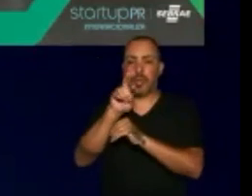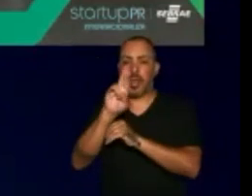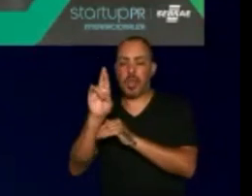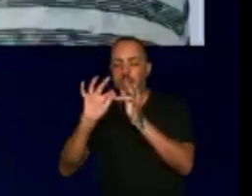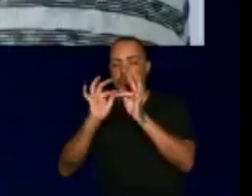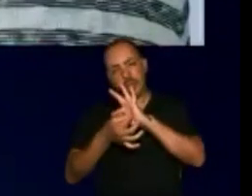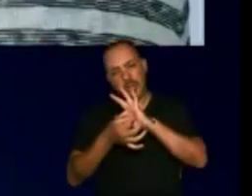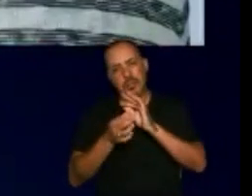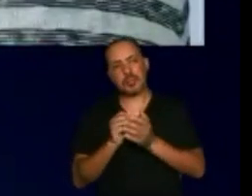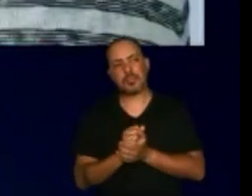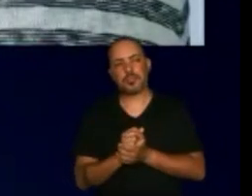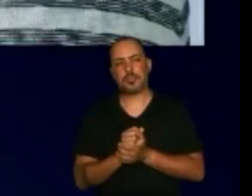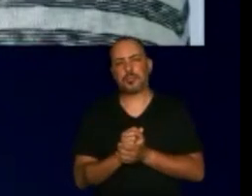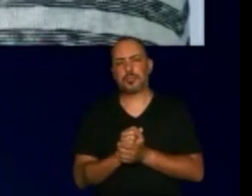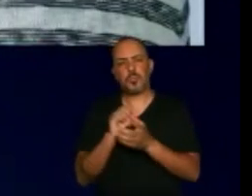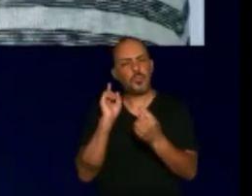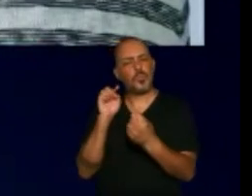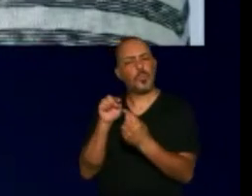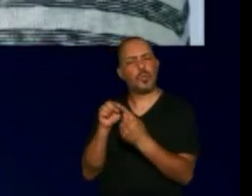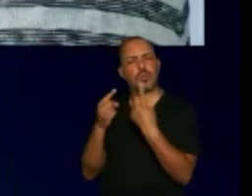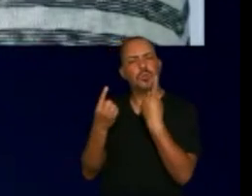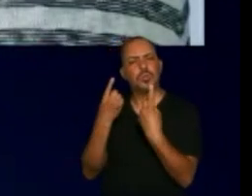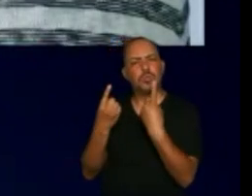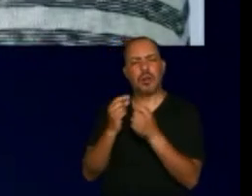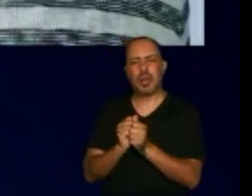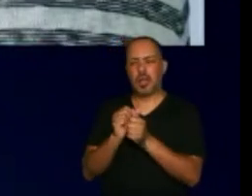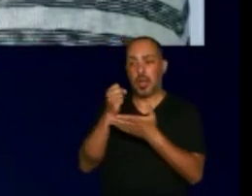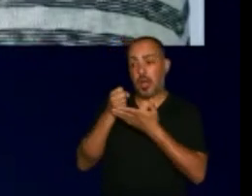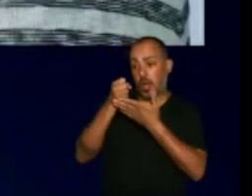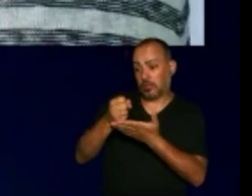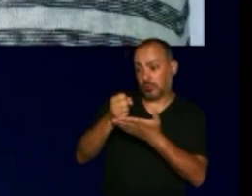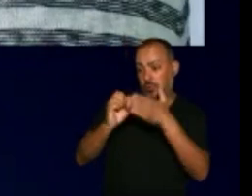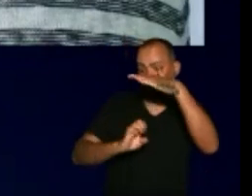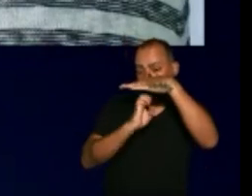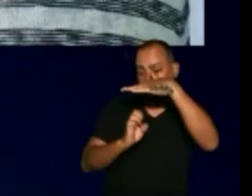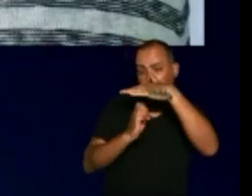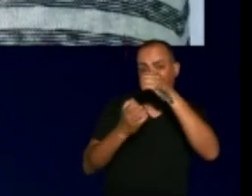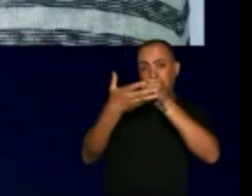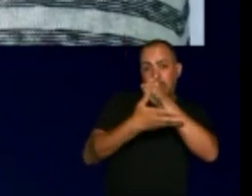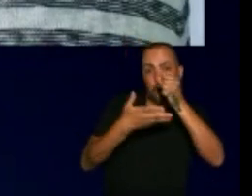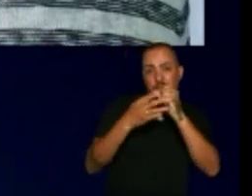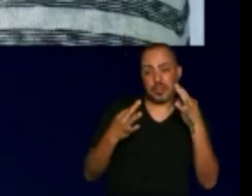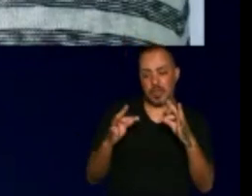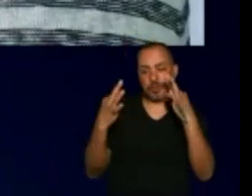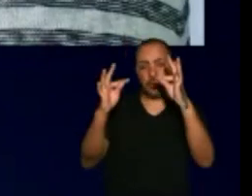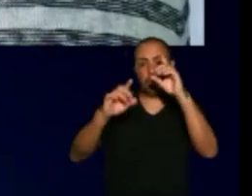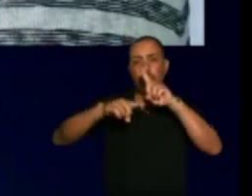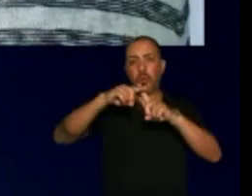né? E qual que é o objetivo dele? É apoiar empresas de base tecnológica que possuem produtos em